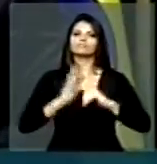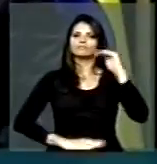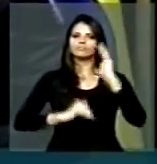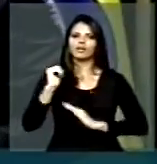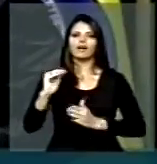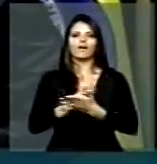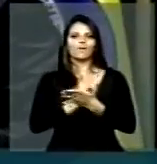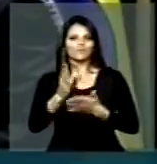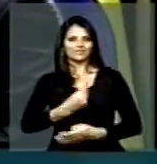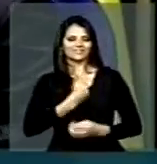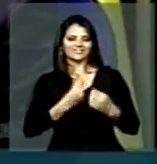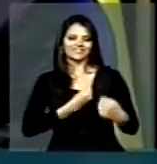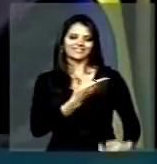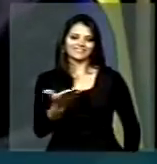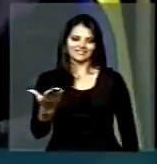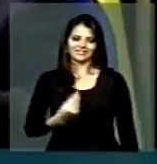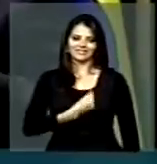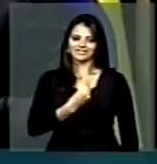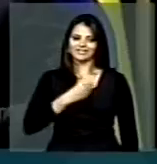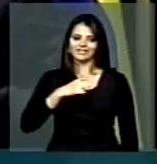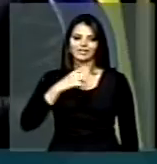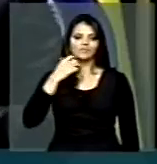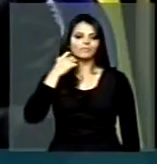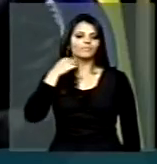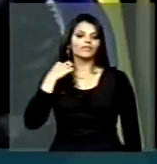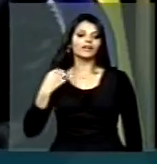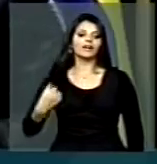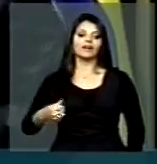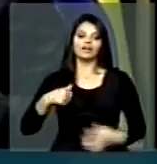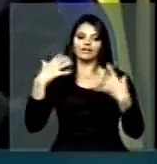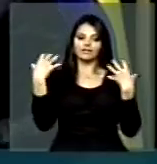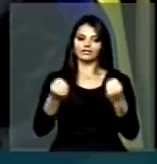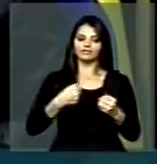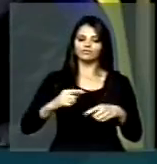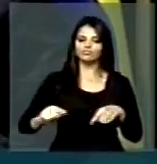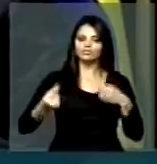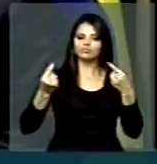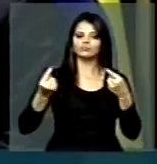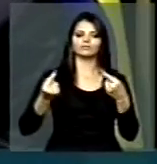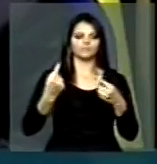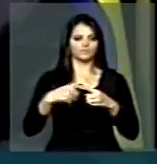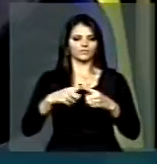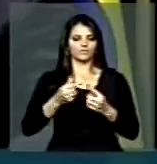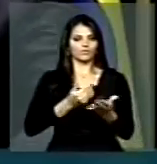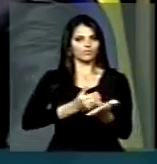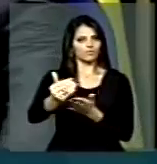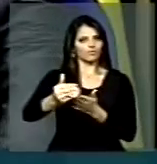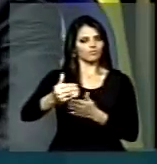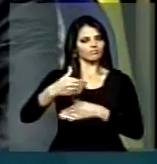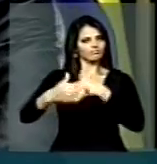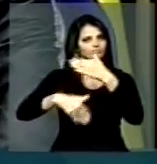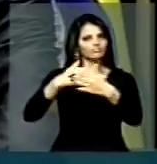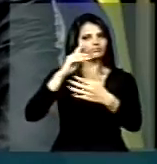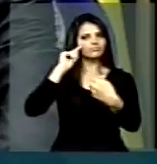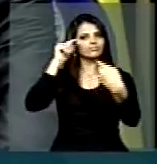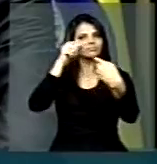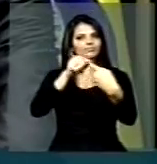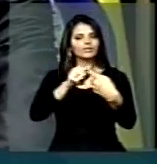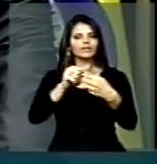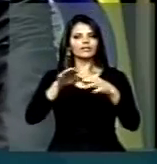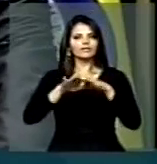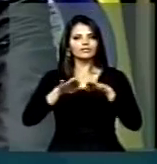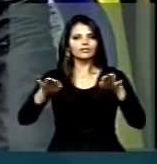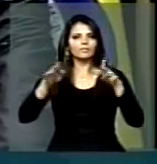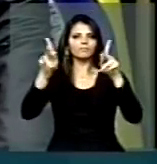aqui para nossa honra hoje presentes, aceitaram o desafio e inauguraram a difícil jornada em direção à estabilidade